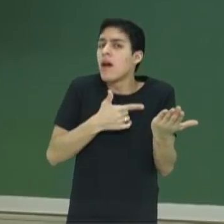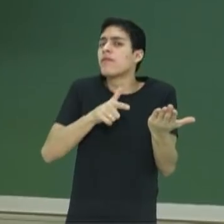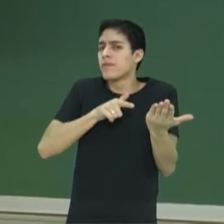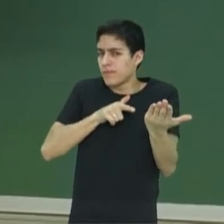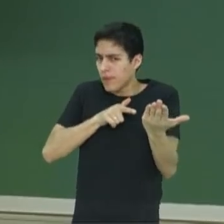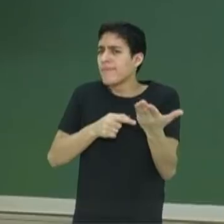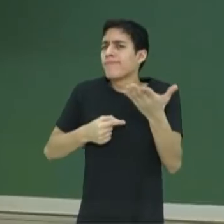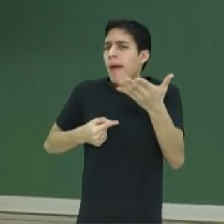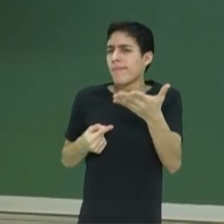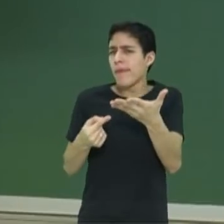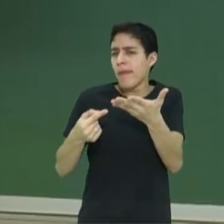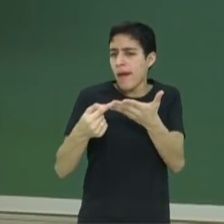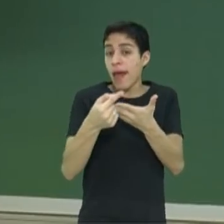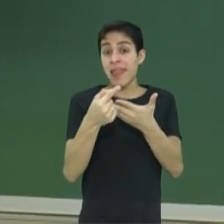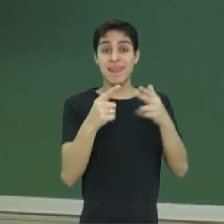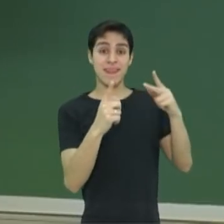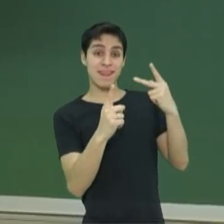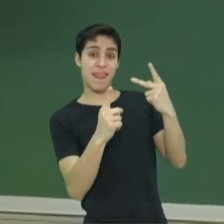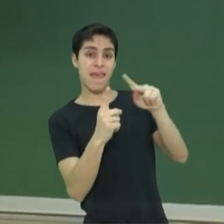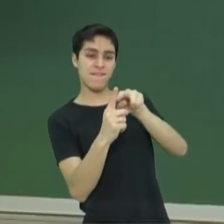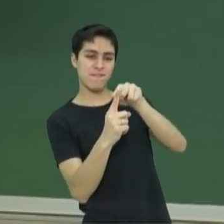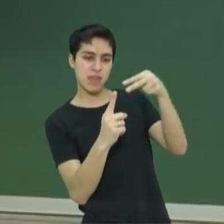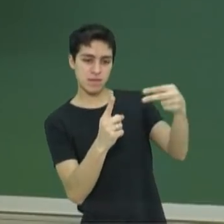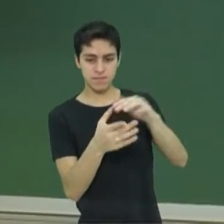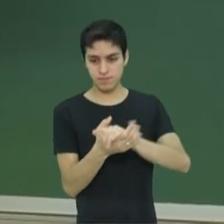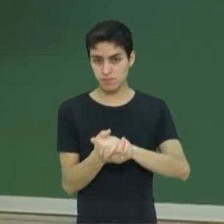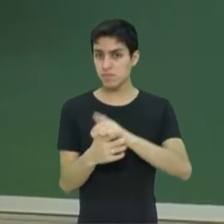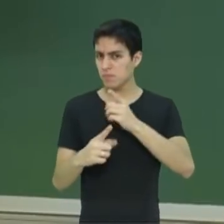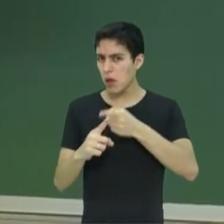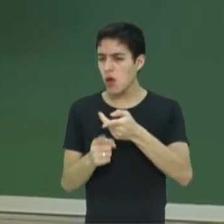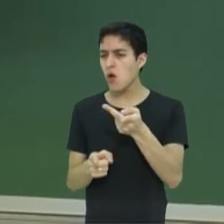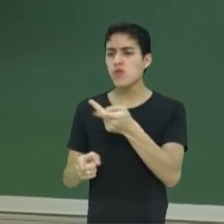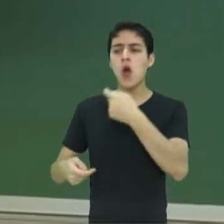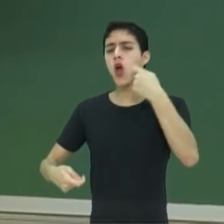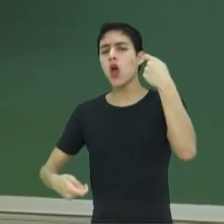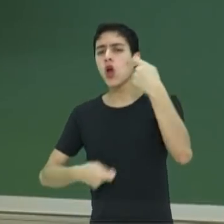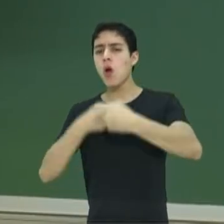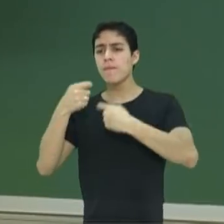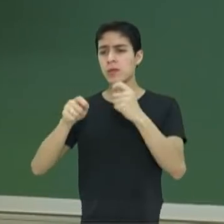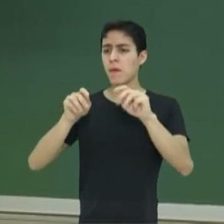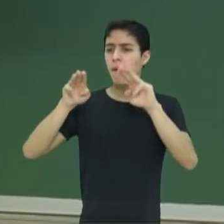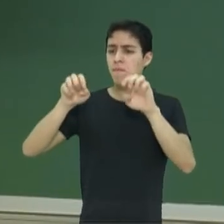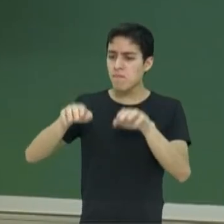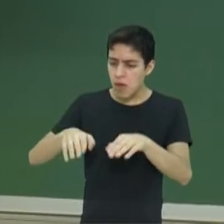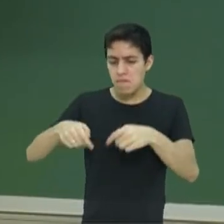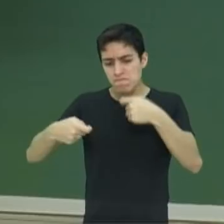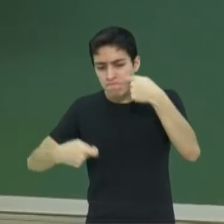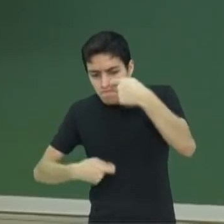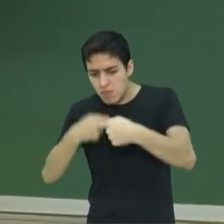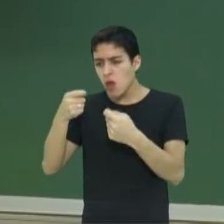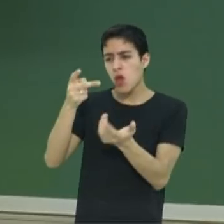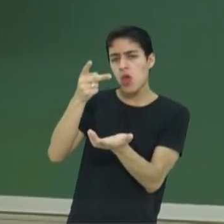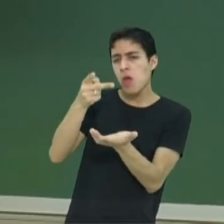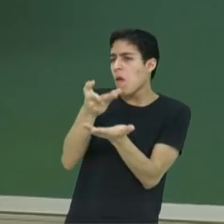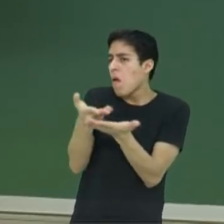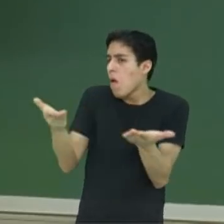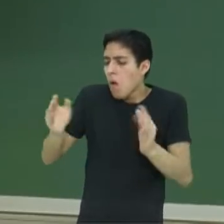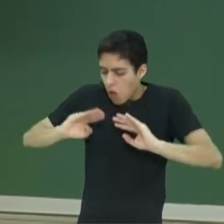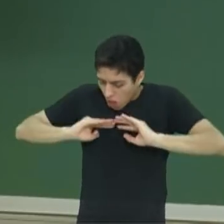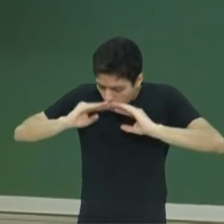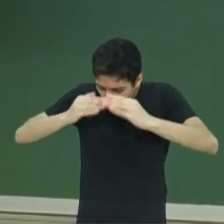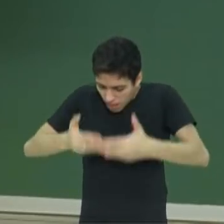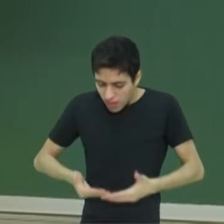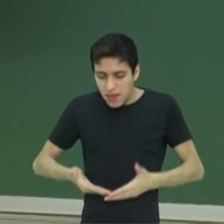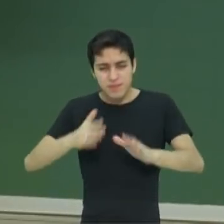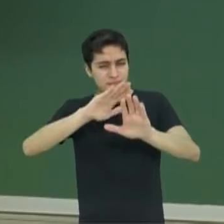Por quê? Ele fala que mesmo se alimentando bem, os pais continuam ou estão barrigudos. Então ele fica aí essa informação